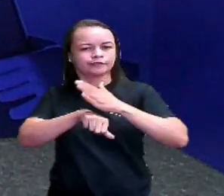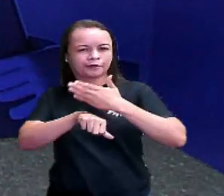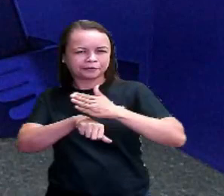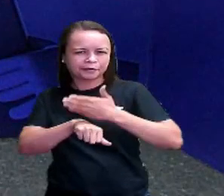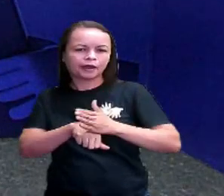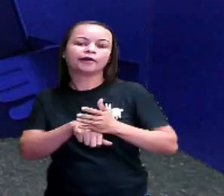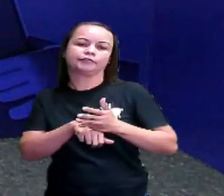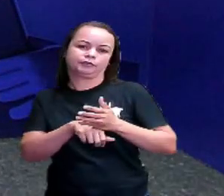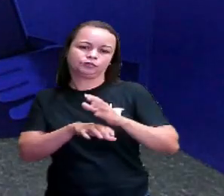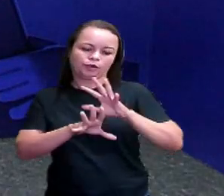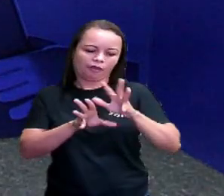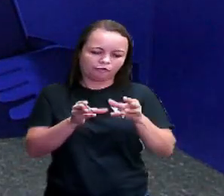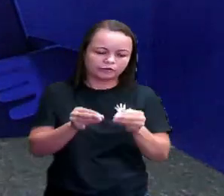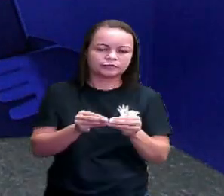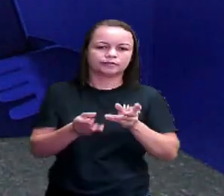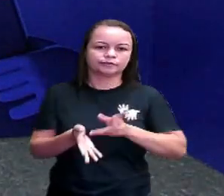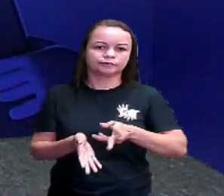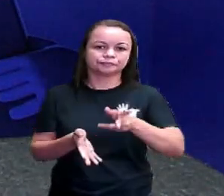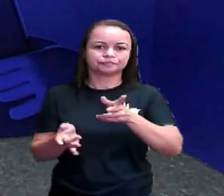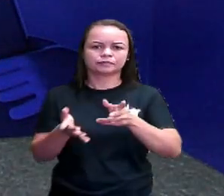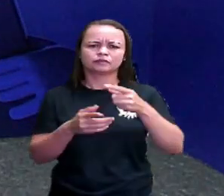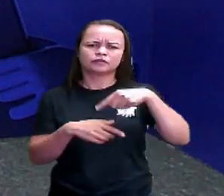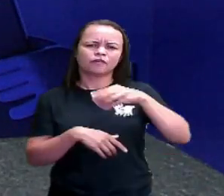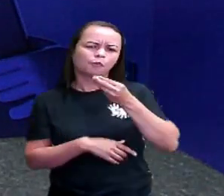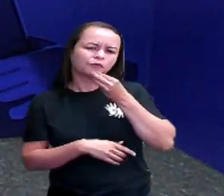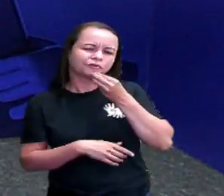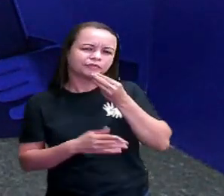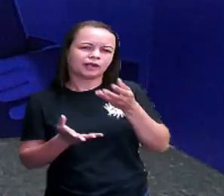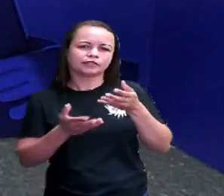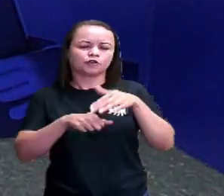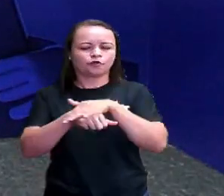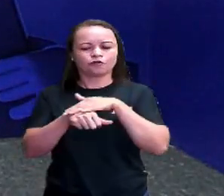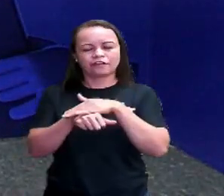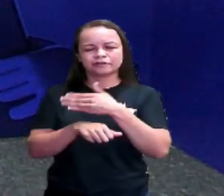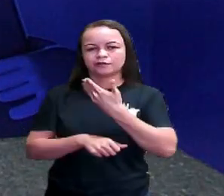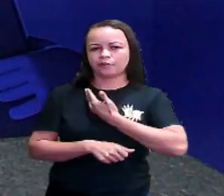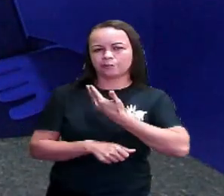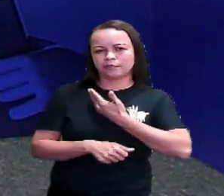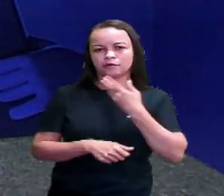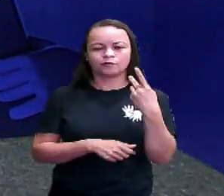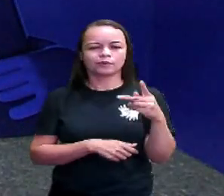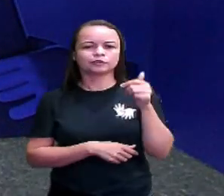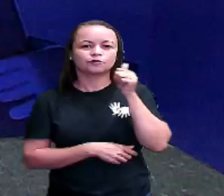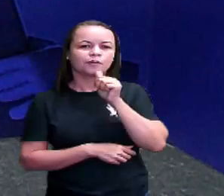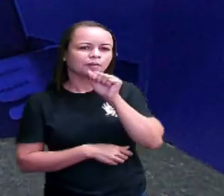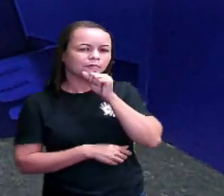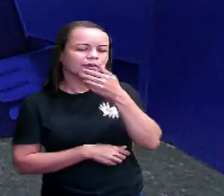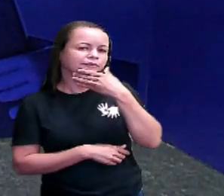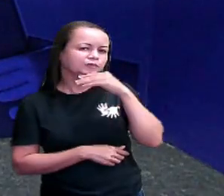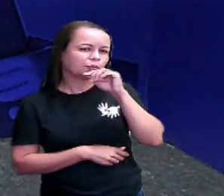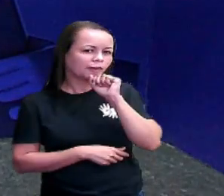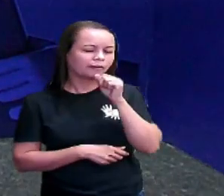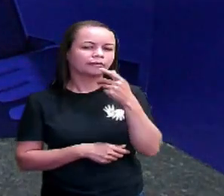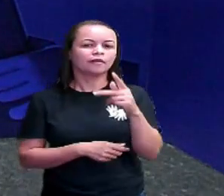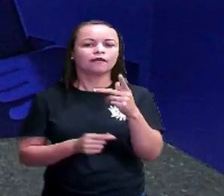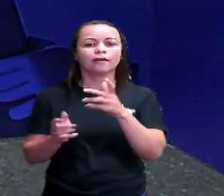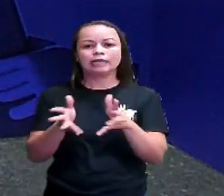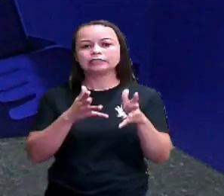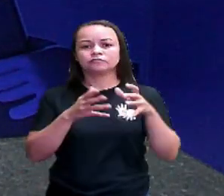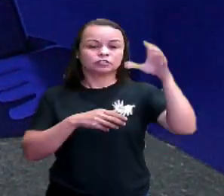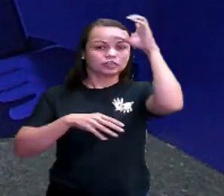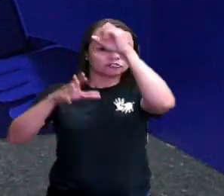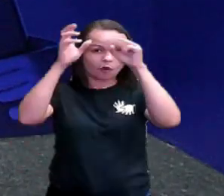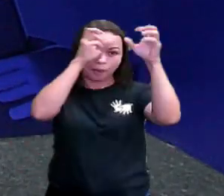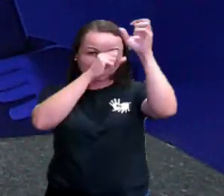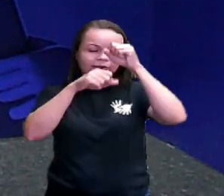Então, sempre que você tiver a oportunidade, conversa com um colega, com a sua mãe, com o seu pai, e aí você vai aprender